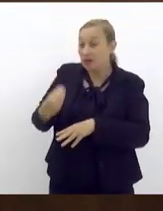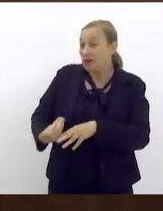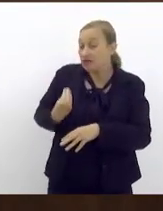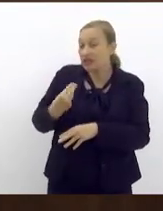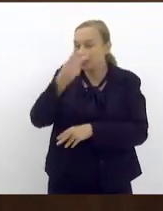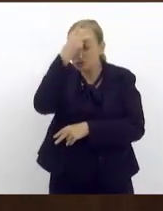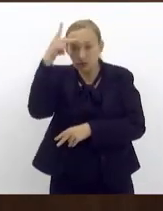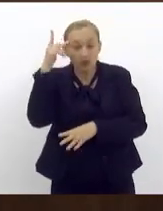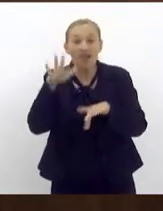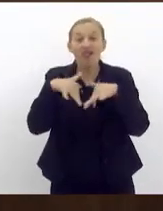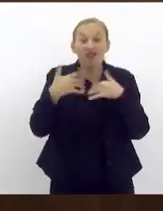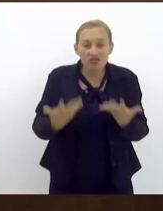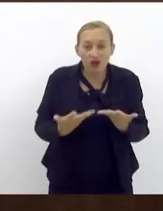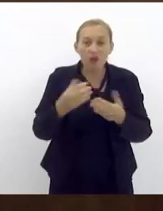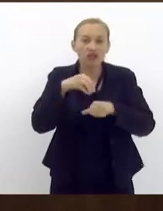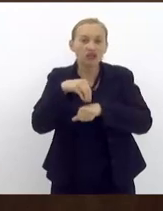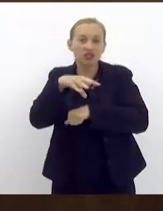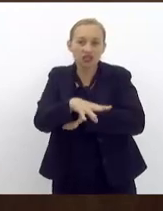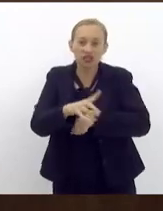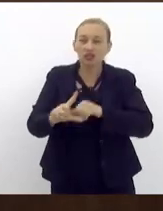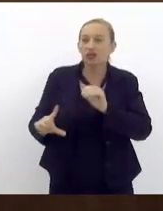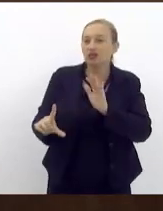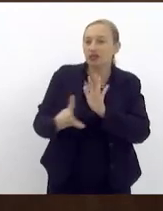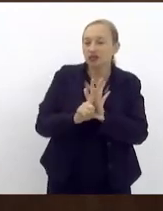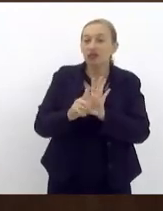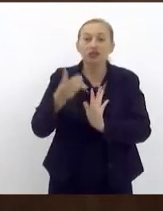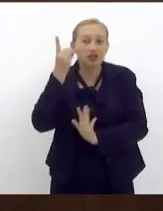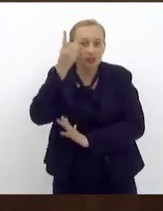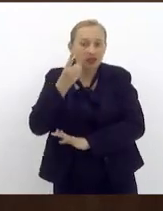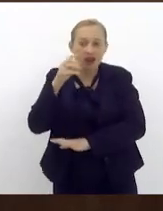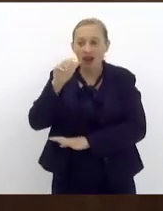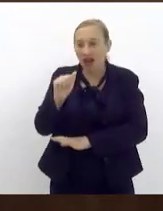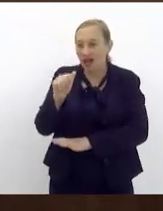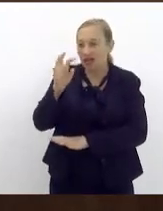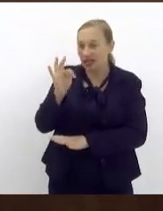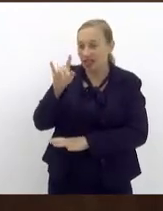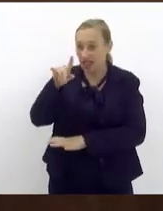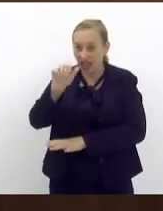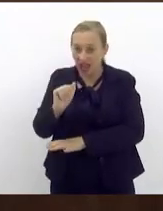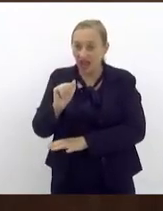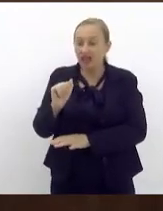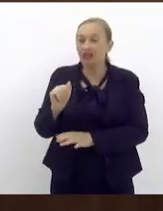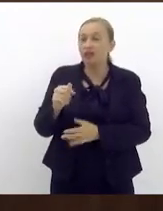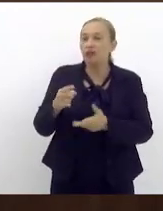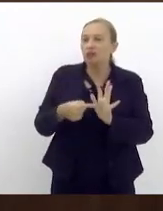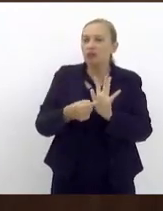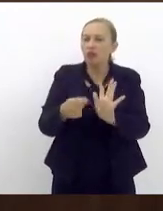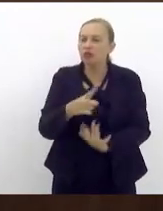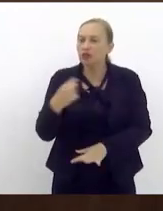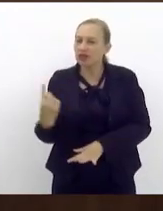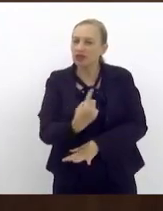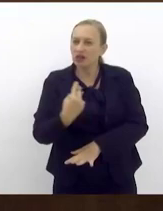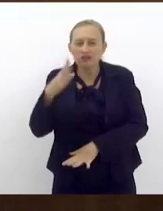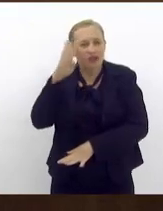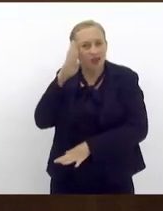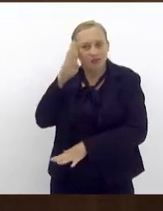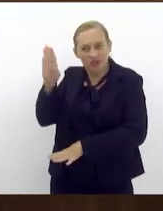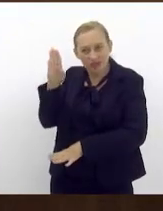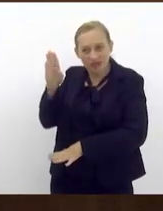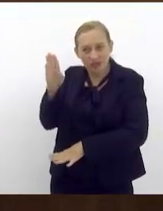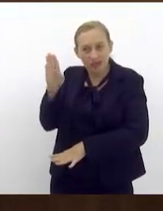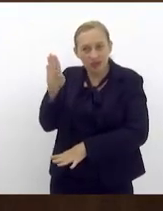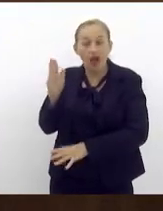das pessoas Então essa indicação Legislativa do deputado Átila Nunes traz para gente um elemento que é central